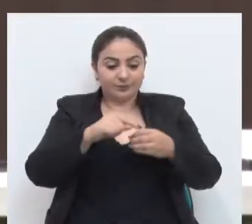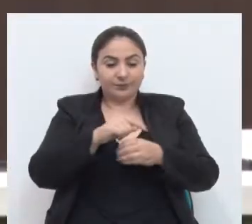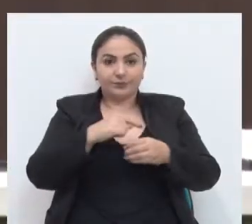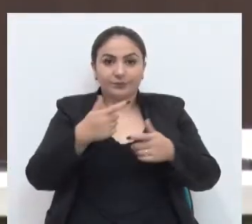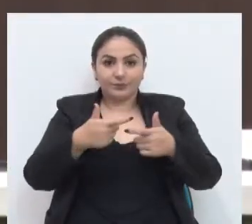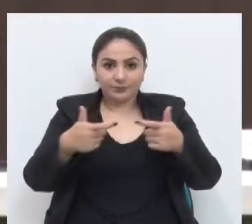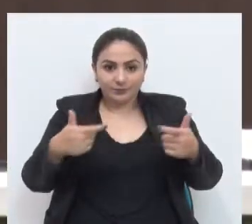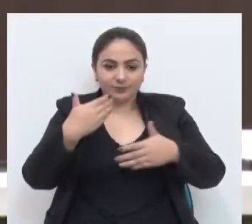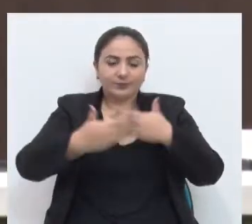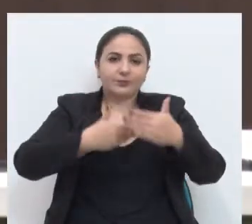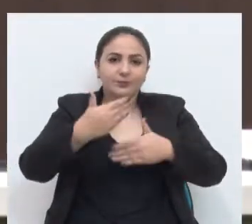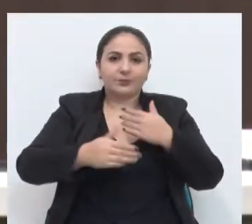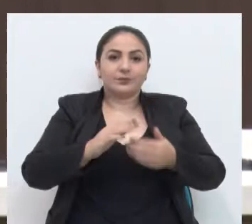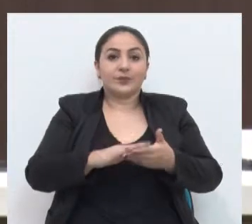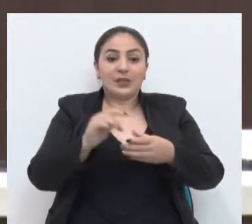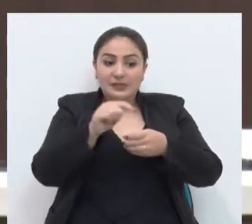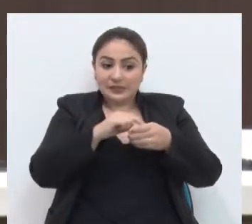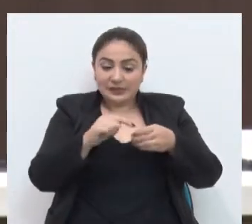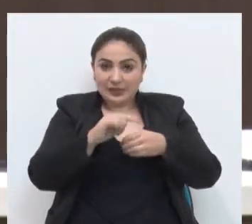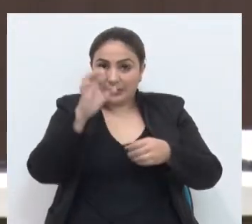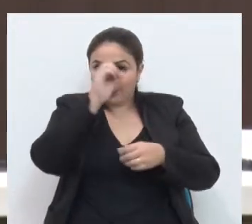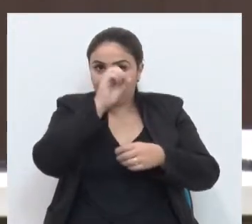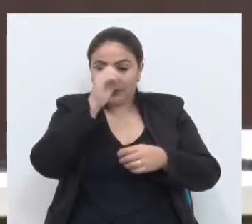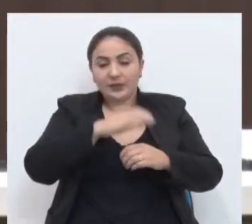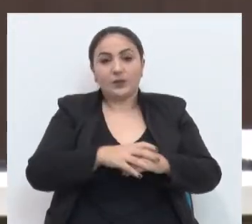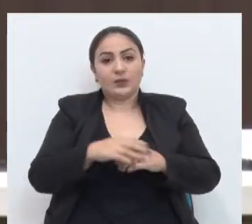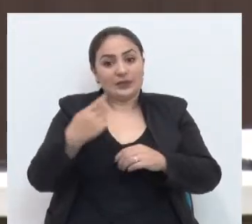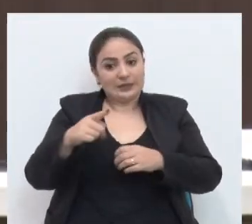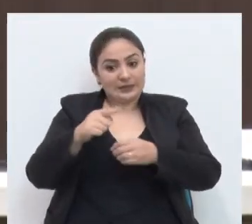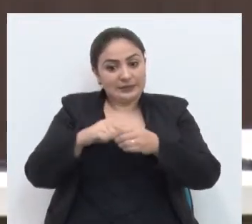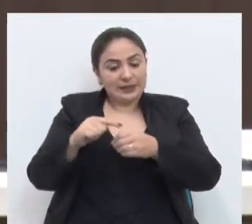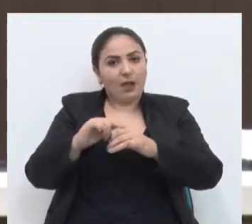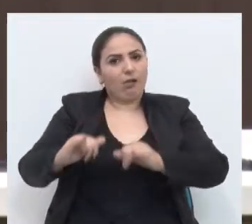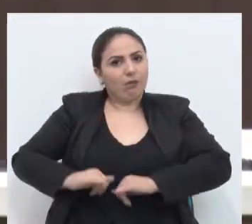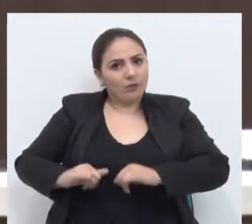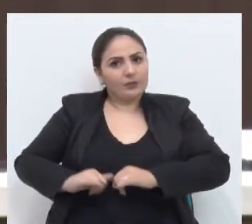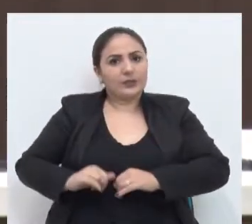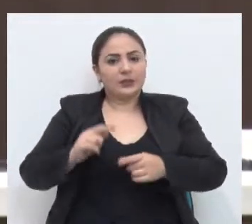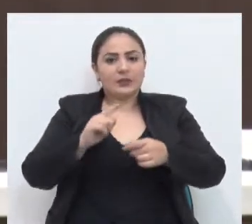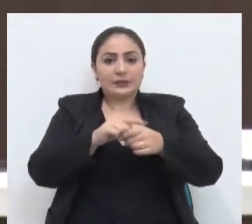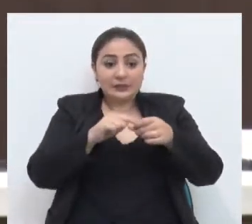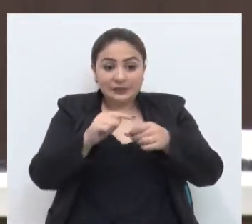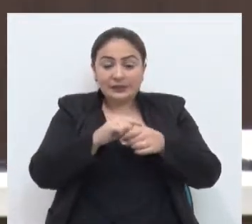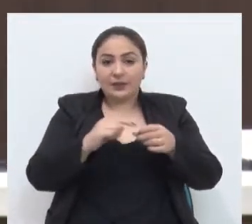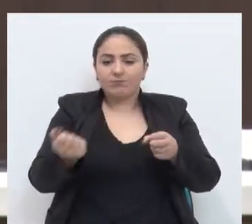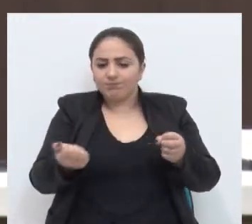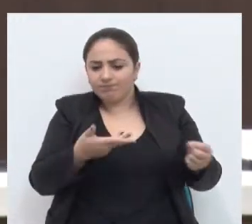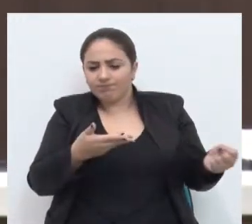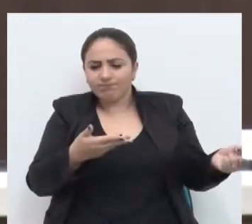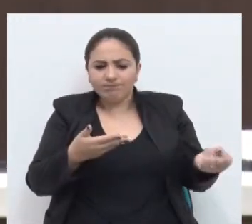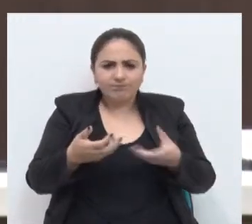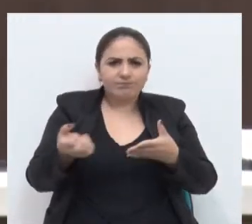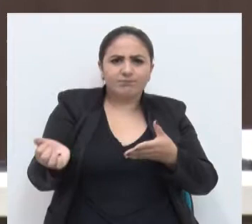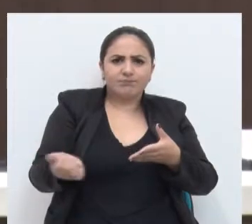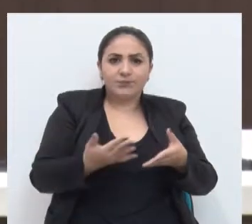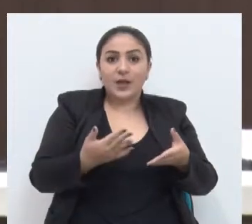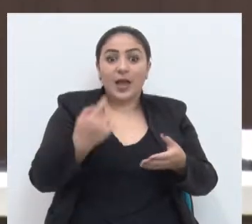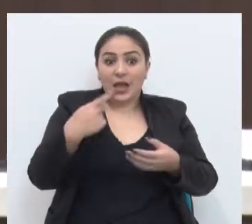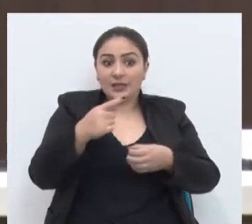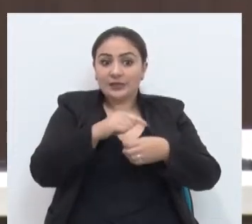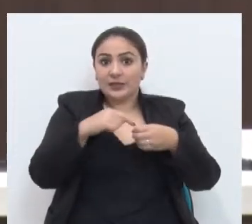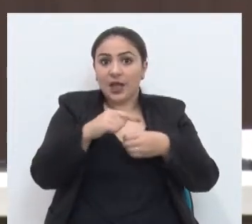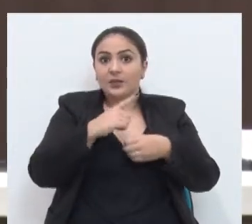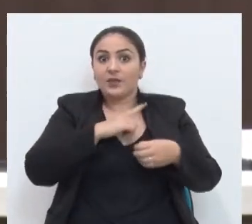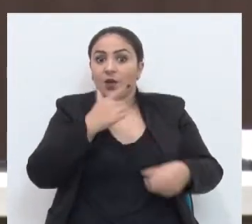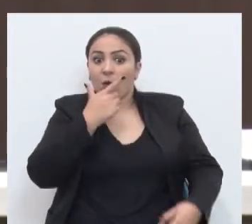cidade cresceu, essa cidade aprendeu, essa cidade sofreu, essa cidade reinventou, essa cidade teve,